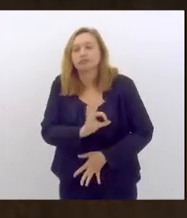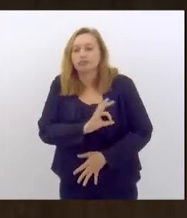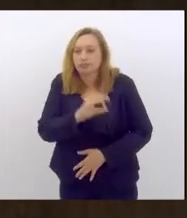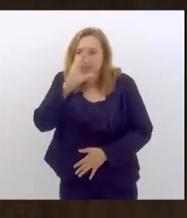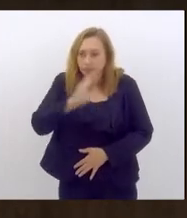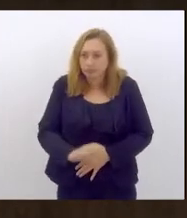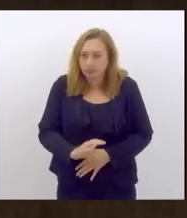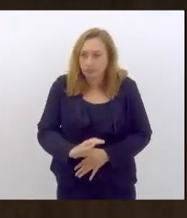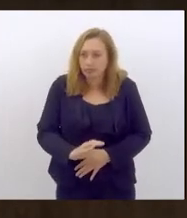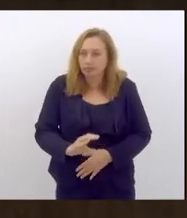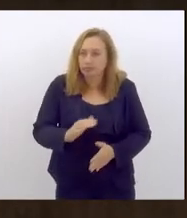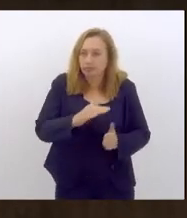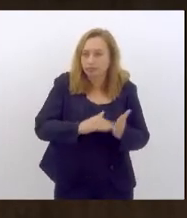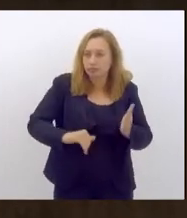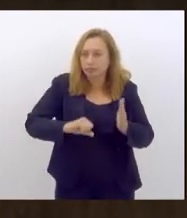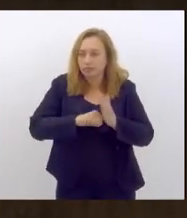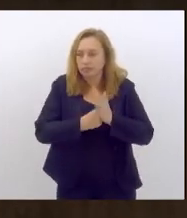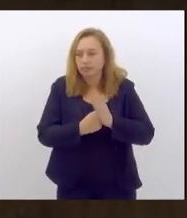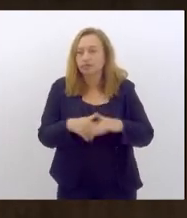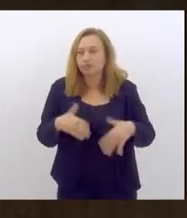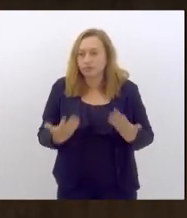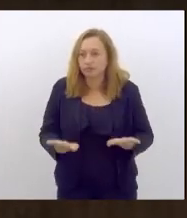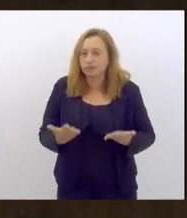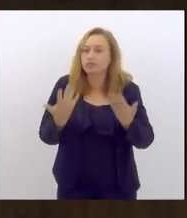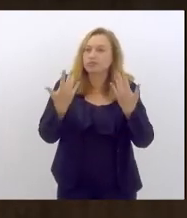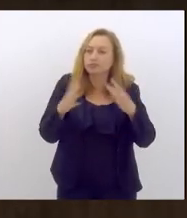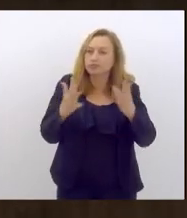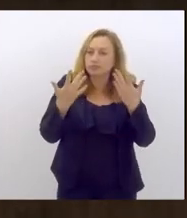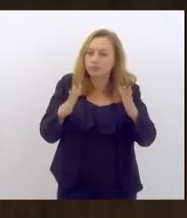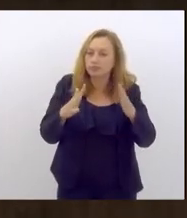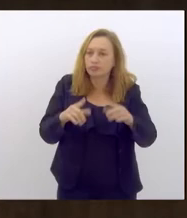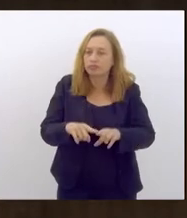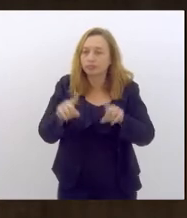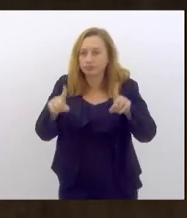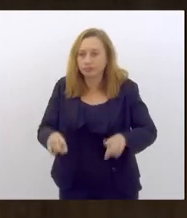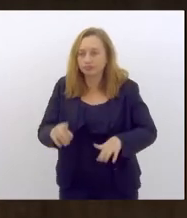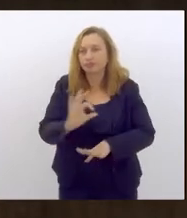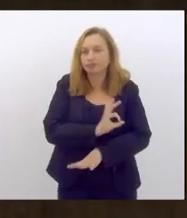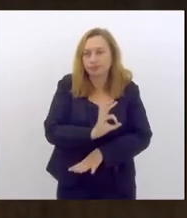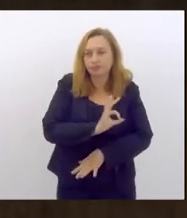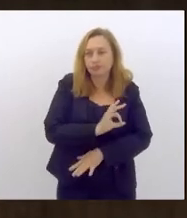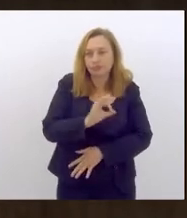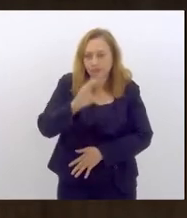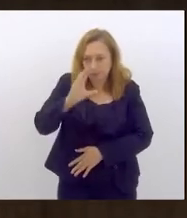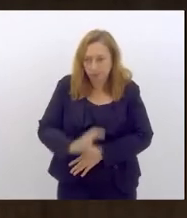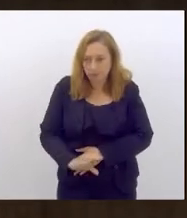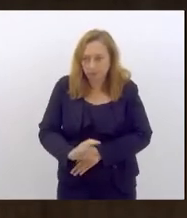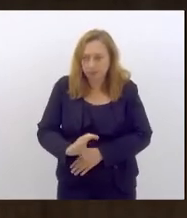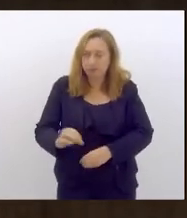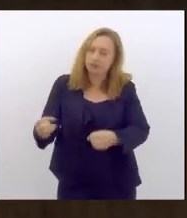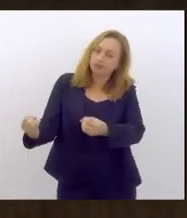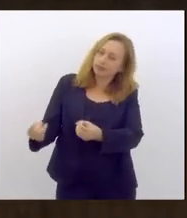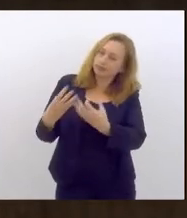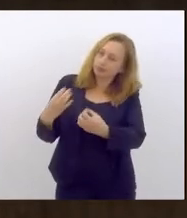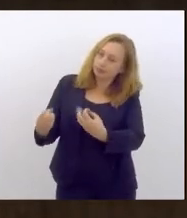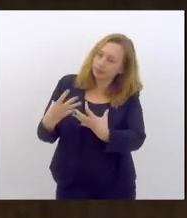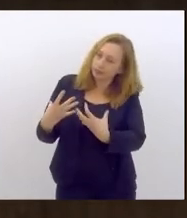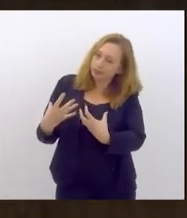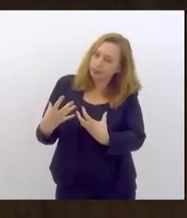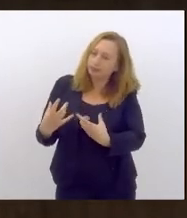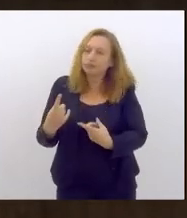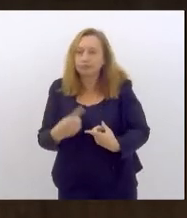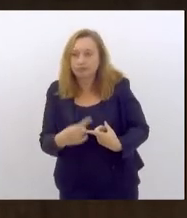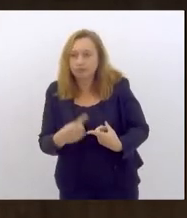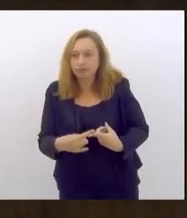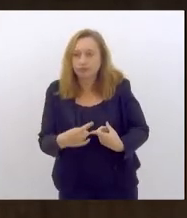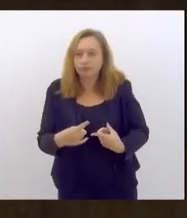civis e pela derrubada do veto. Então, parabéns aos servidores da Polícia Civil que nos ensinaram, porque foi